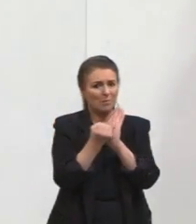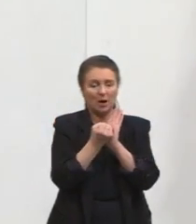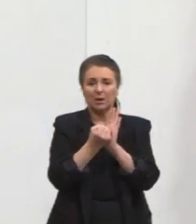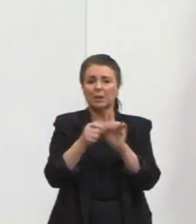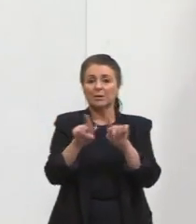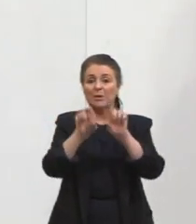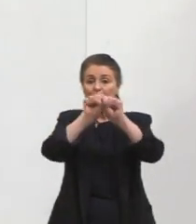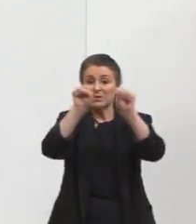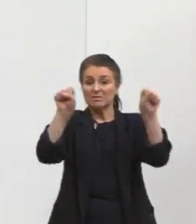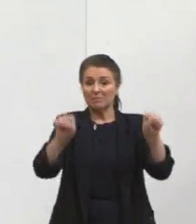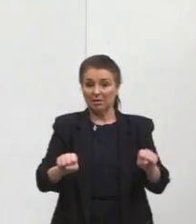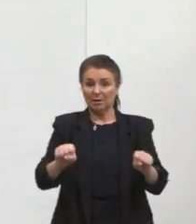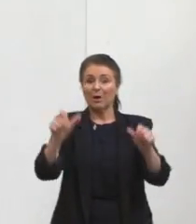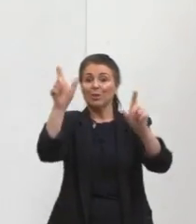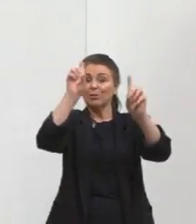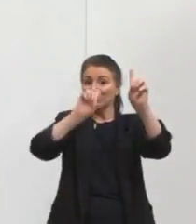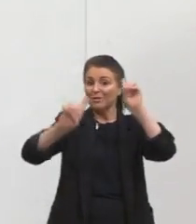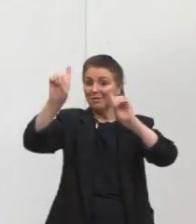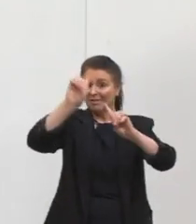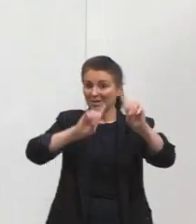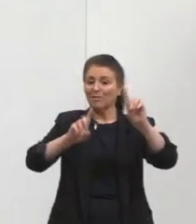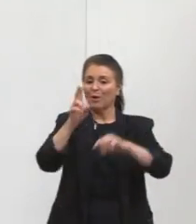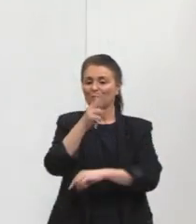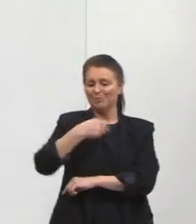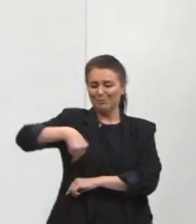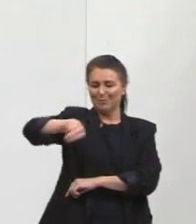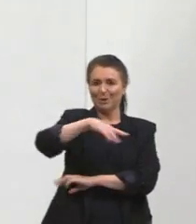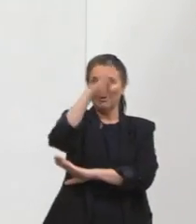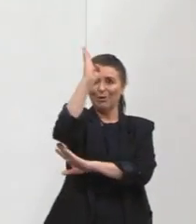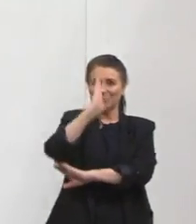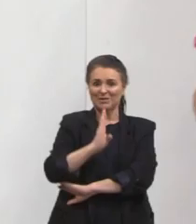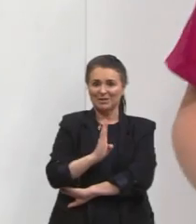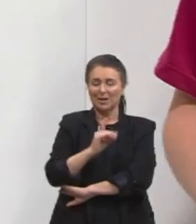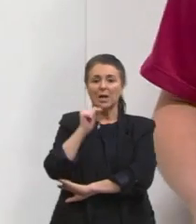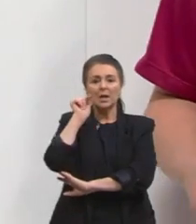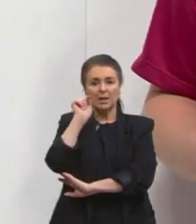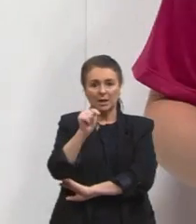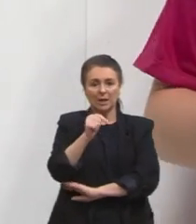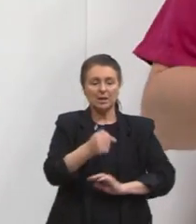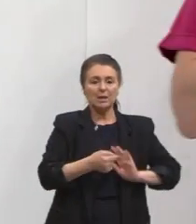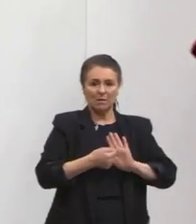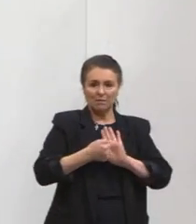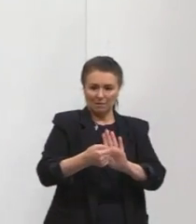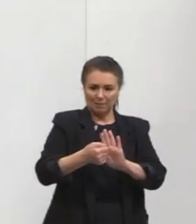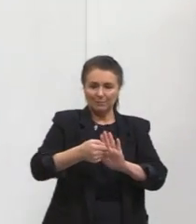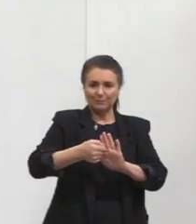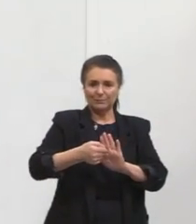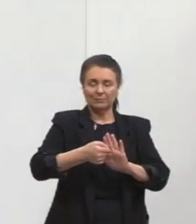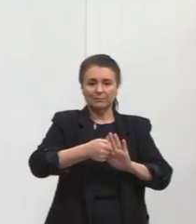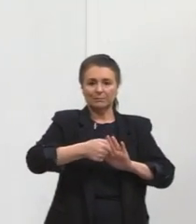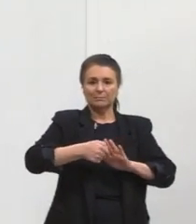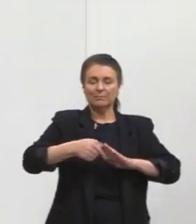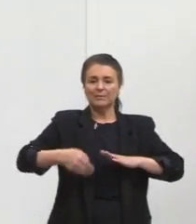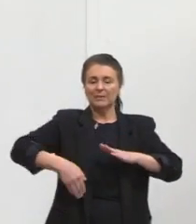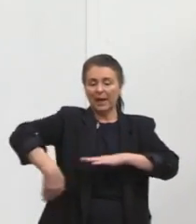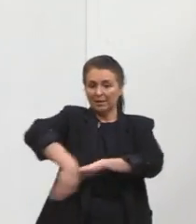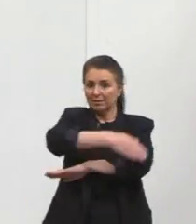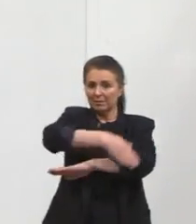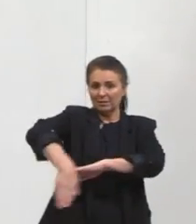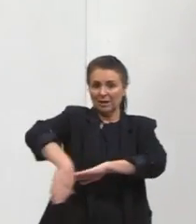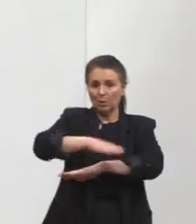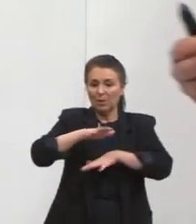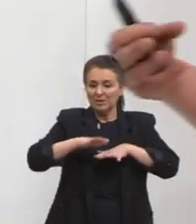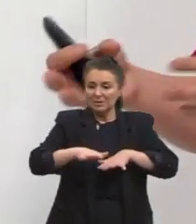né do carnaval aqui para nós brasileiros ele que leva para Rua um desfile carnavalesco com esses